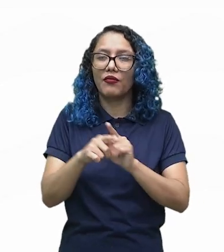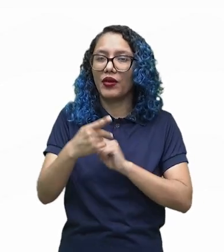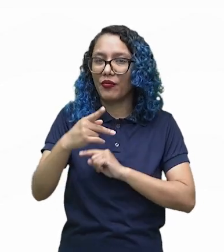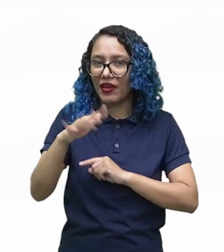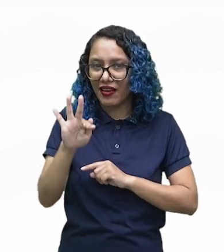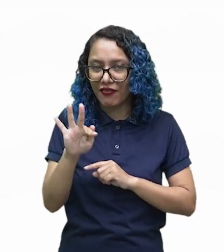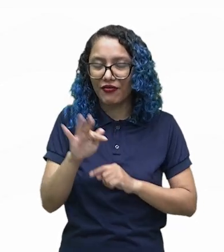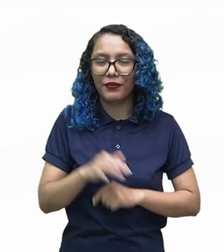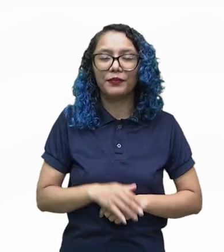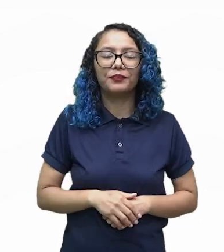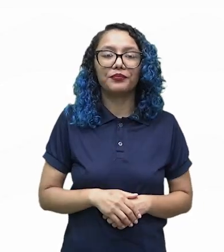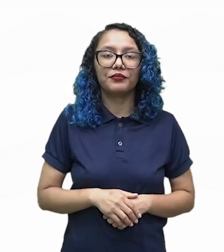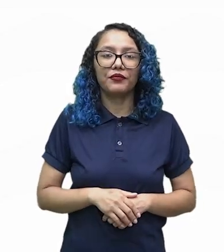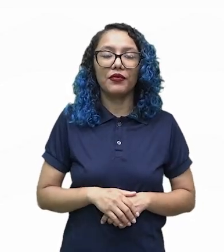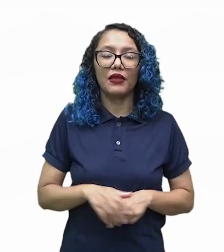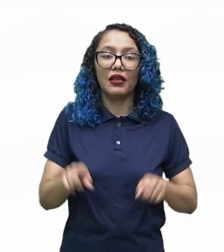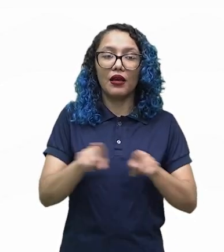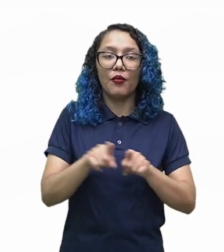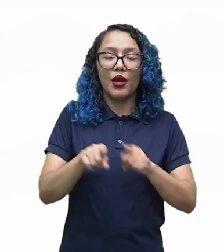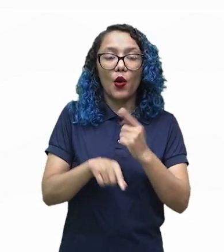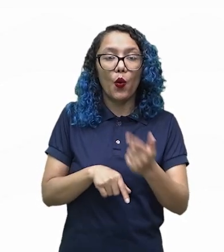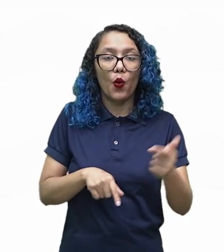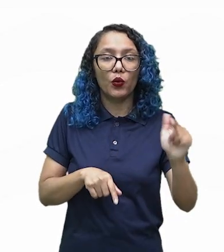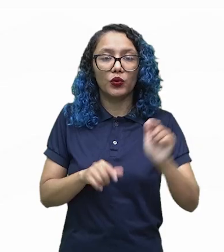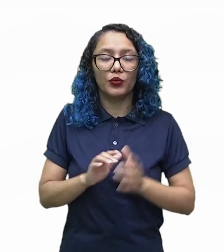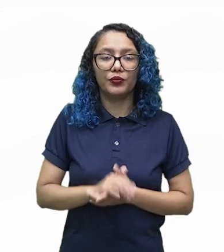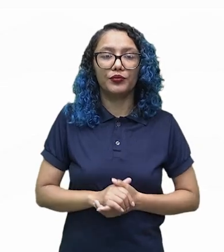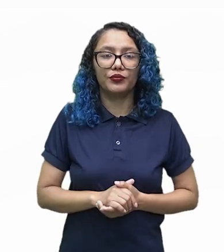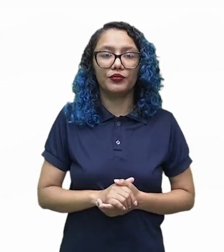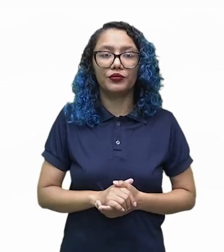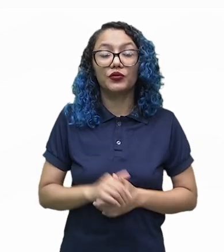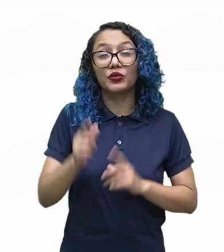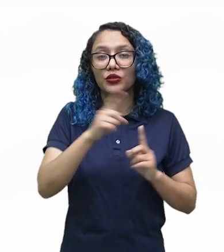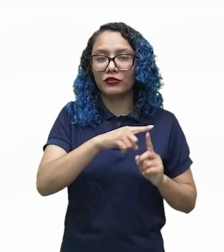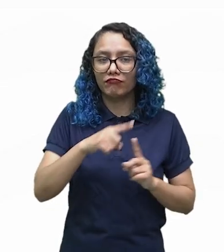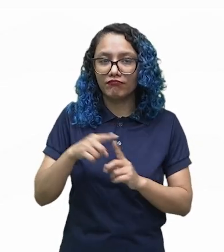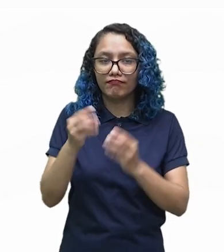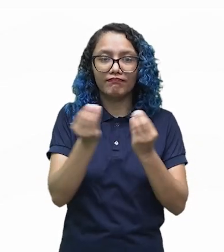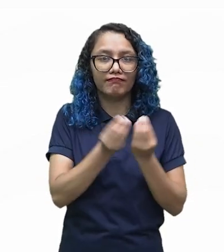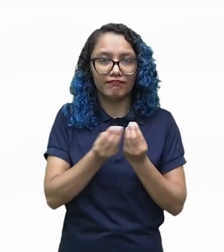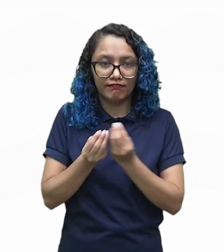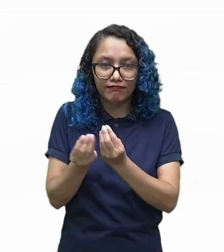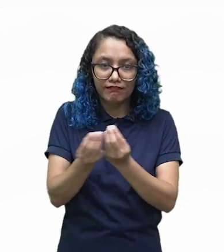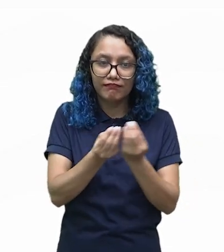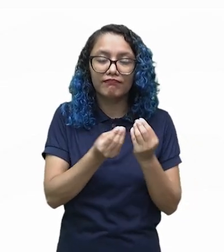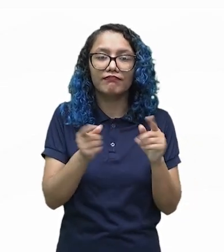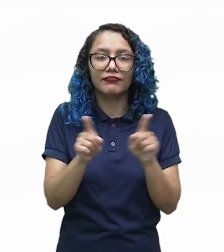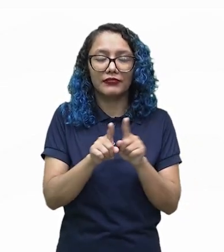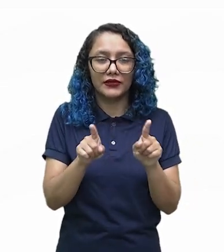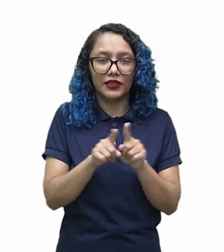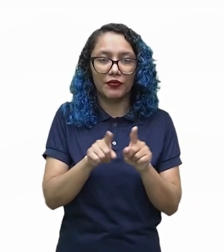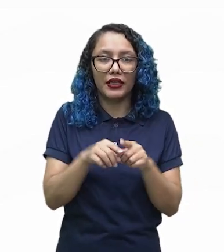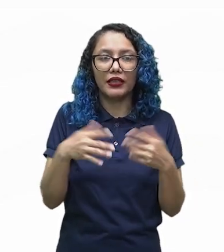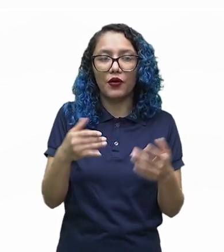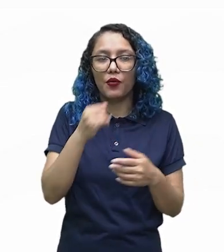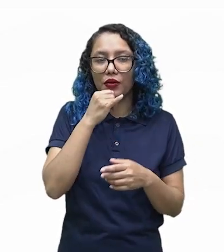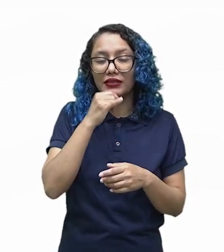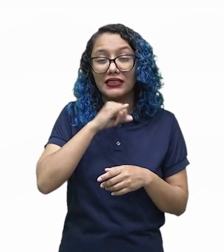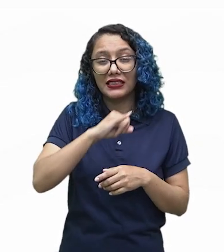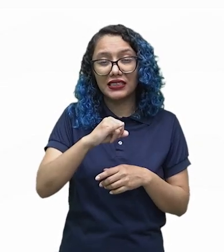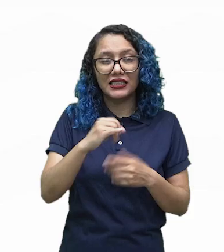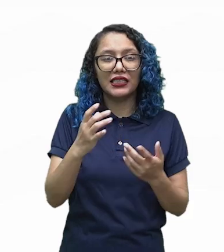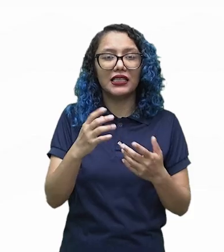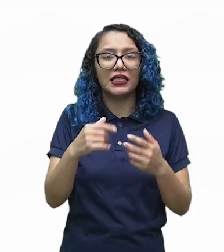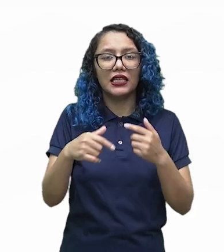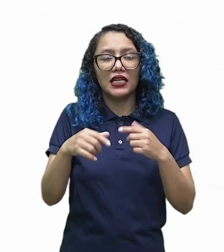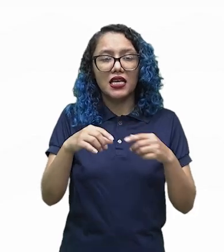ebulição. Outro fator, né, seriam os tipos de substâncias, né? Então, substâncias com ligações